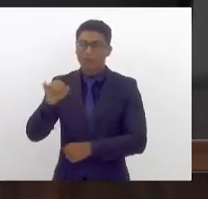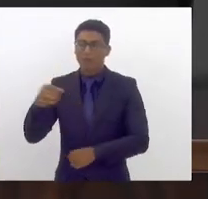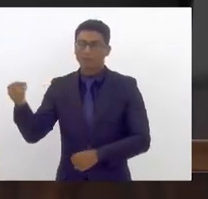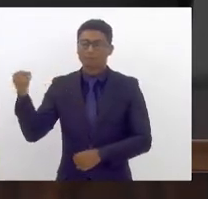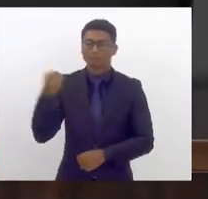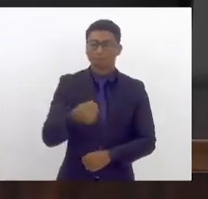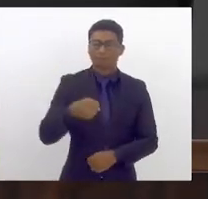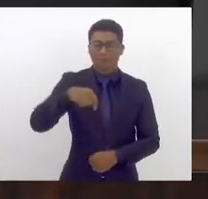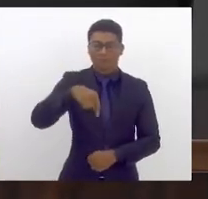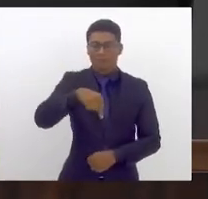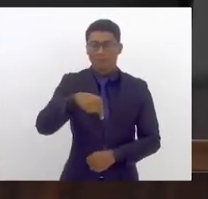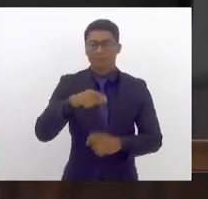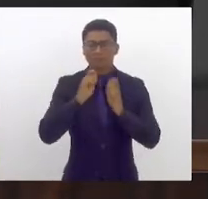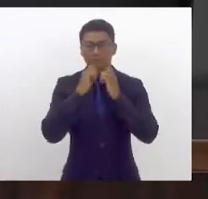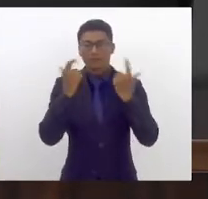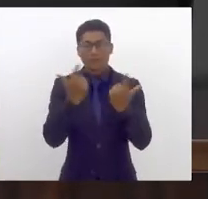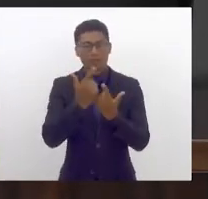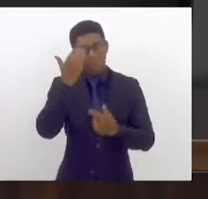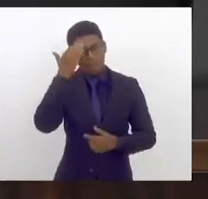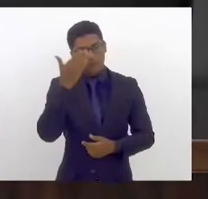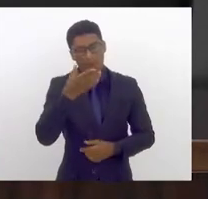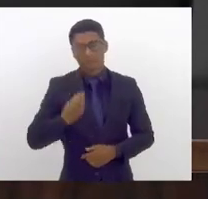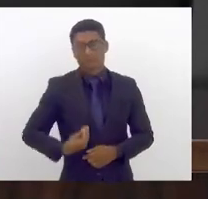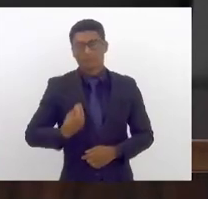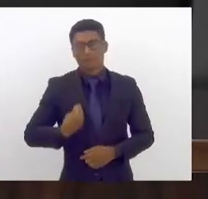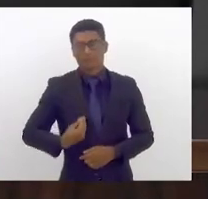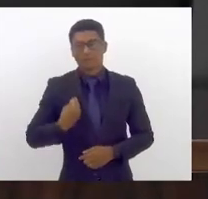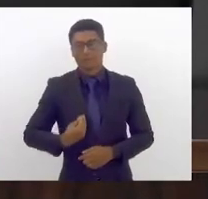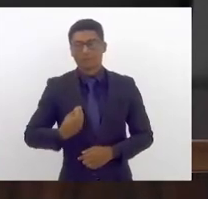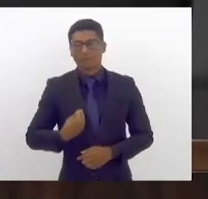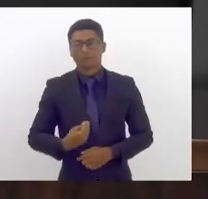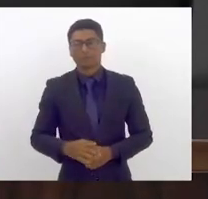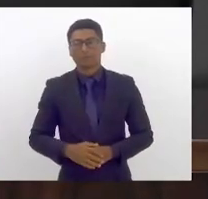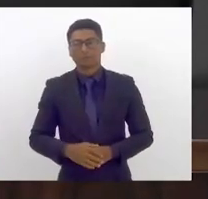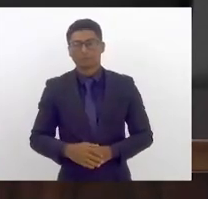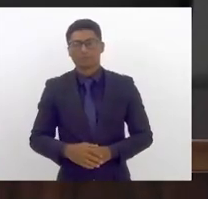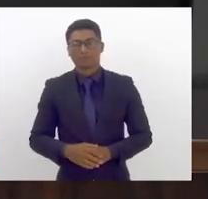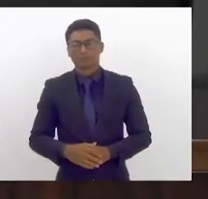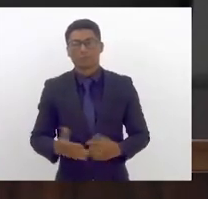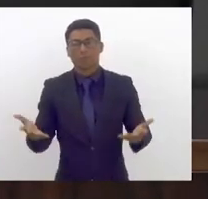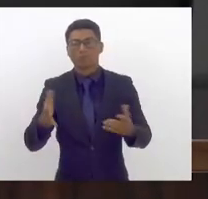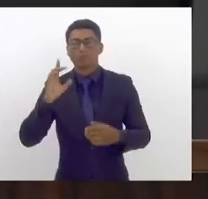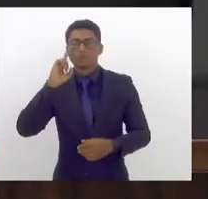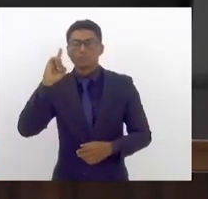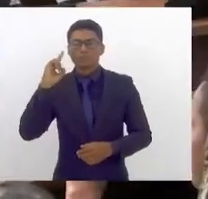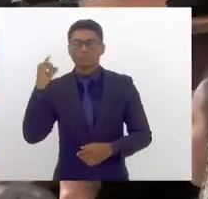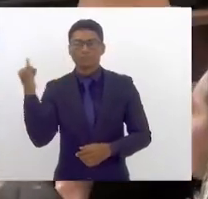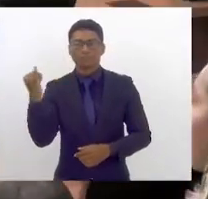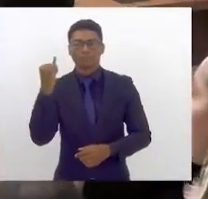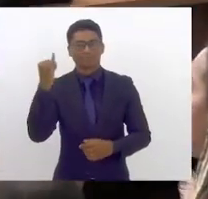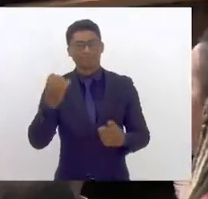muito obrigado Dani pela sua presença por abrilhantar esse dia aqui